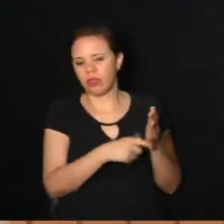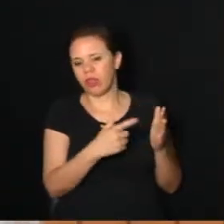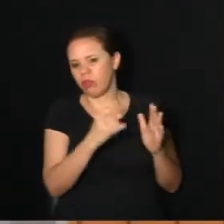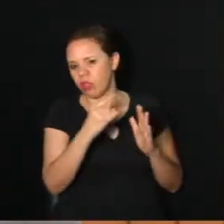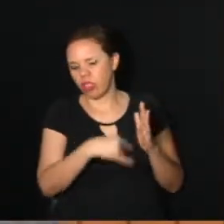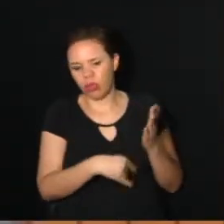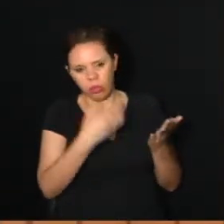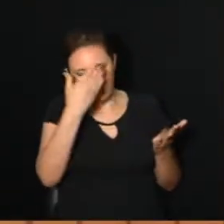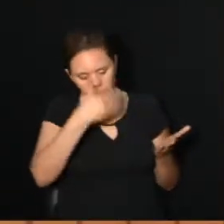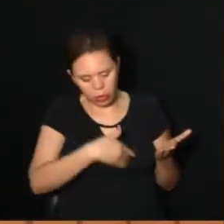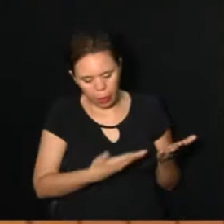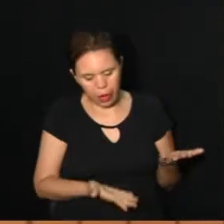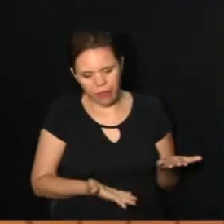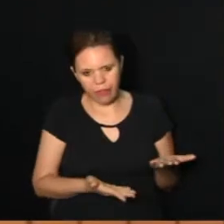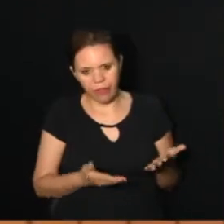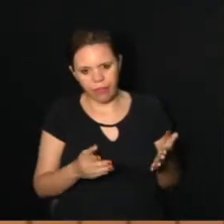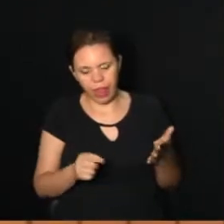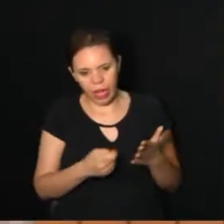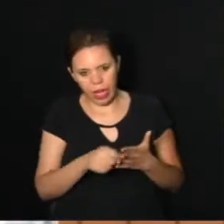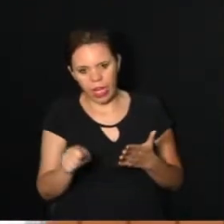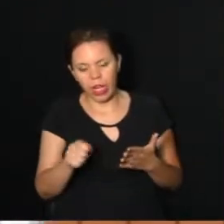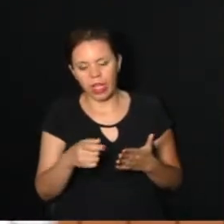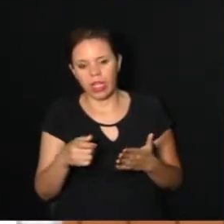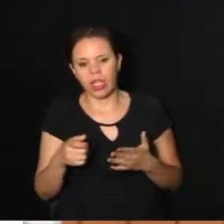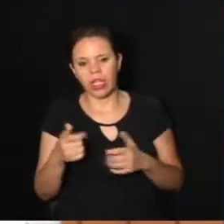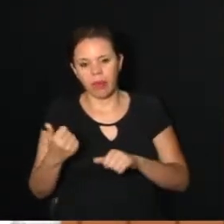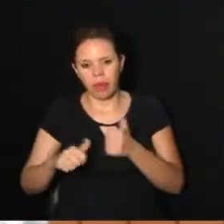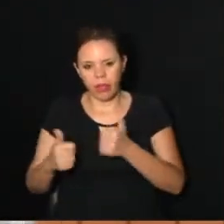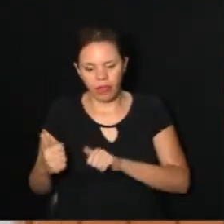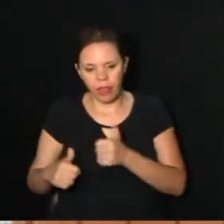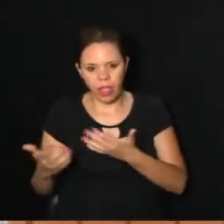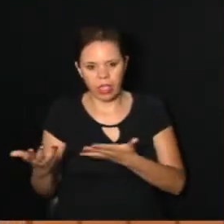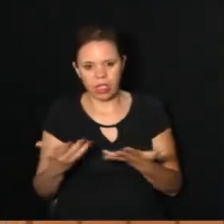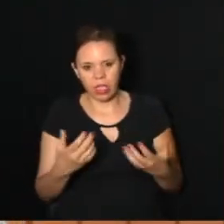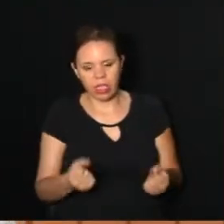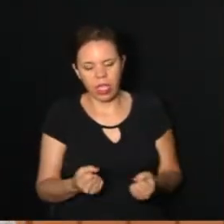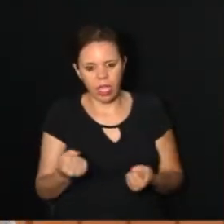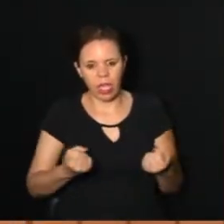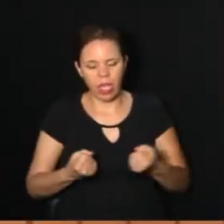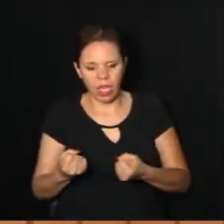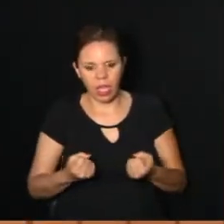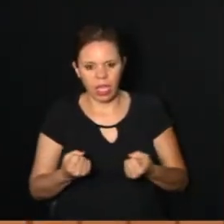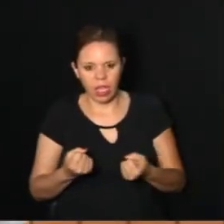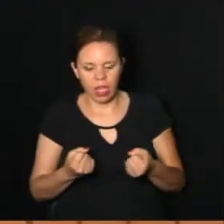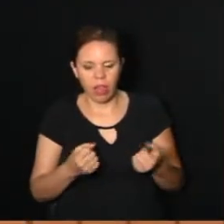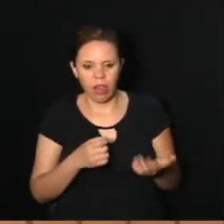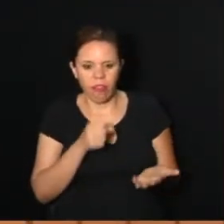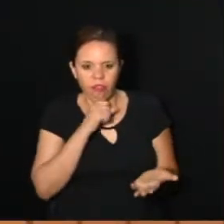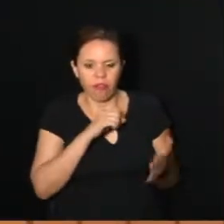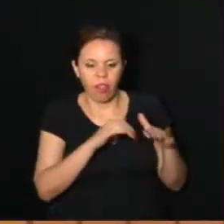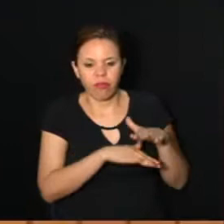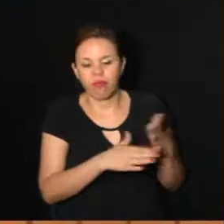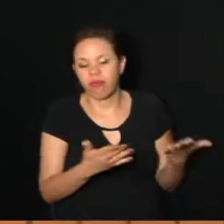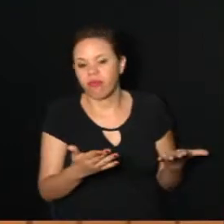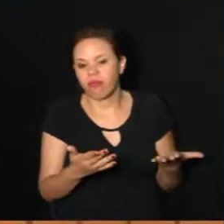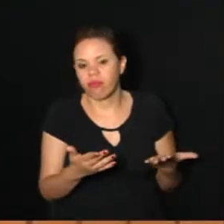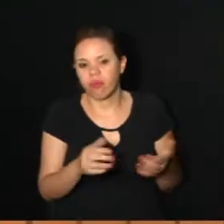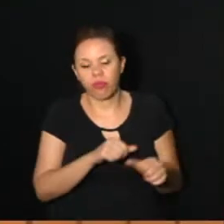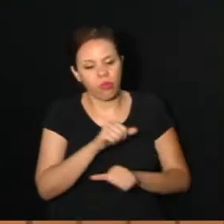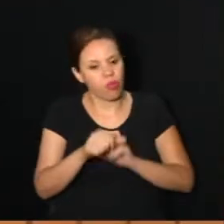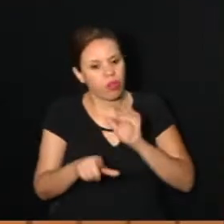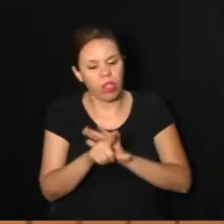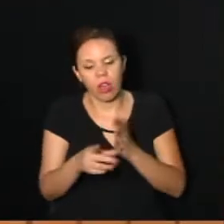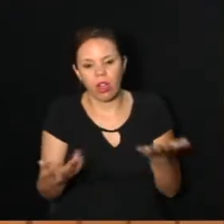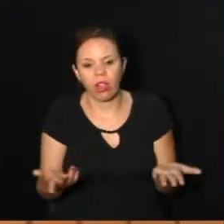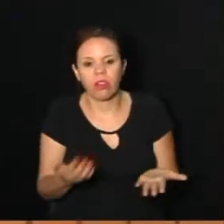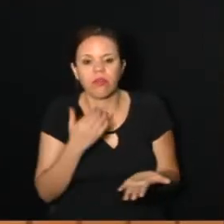do documento para participar da licitação pública de acolhimento de carros recolhidos. Isso aí distorce tudo. Aí fiscal nenhum quer pôr a mão nesse